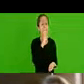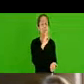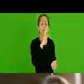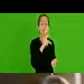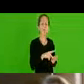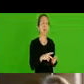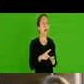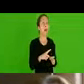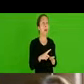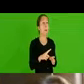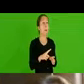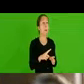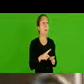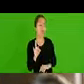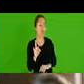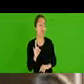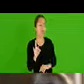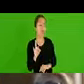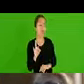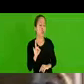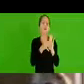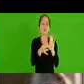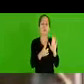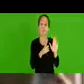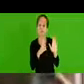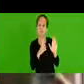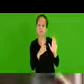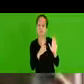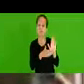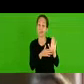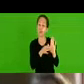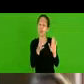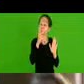o que que é hipótese? É uma afirmação provisória,